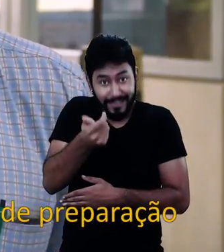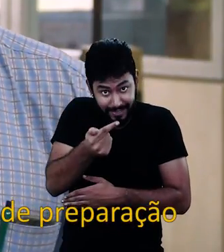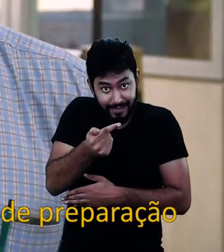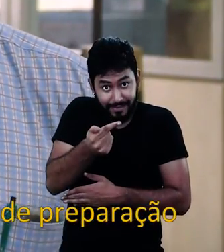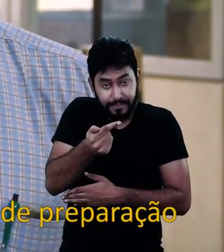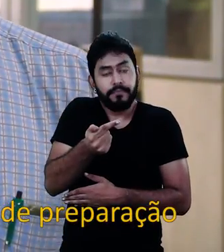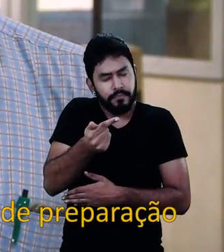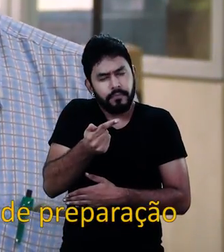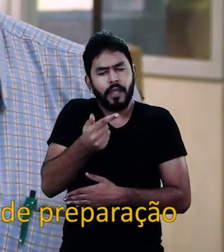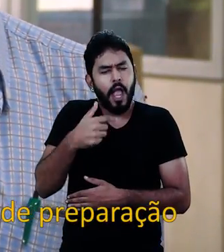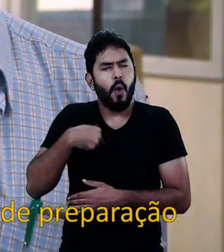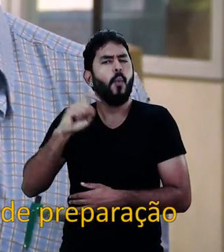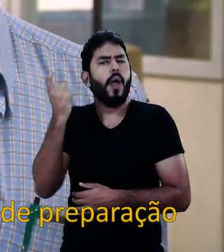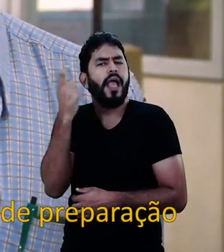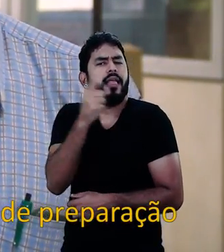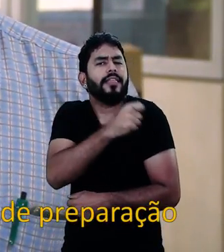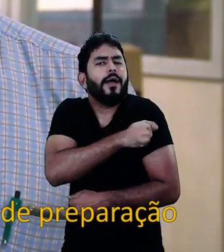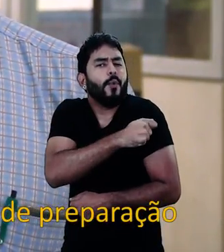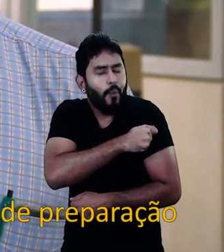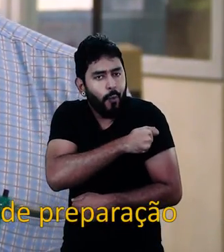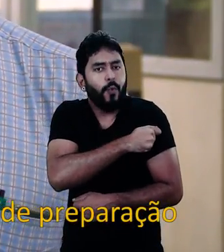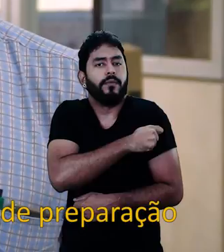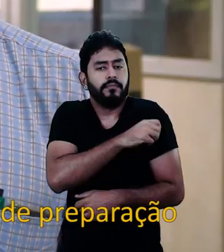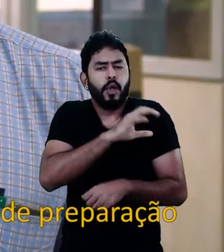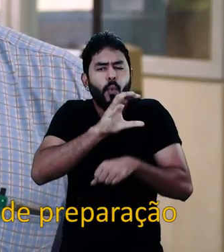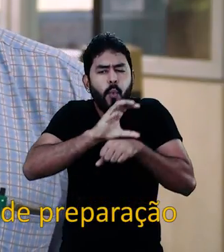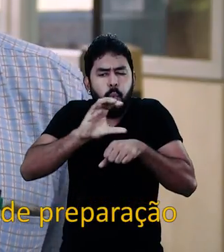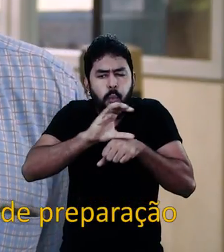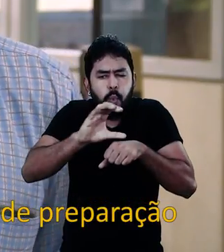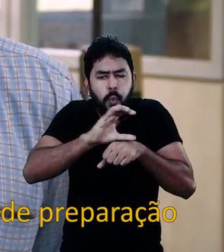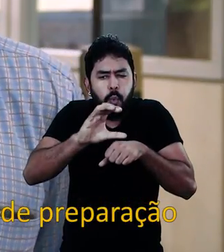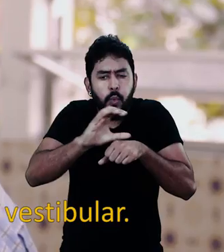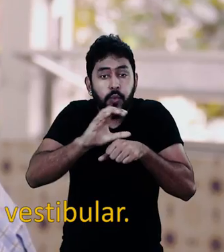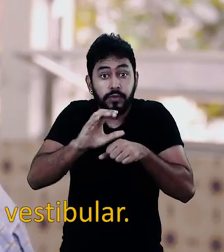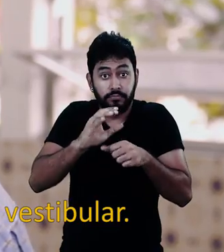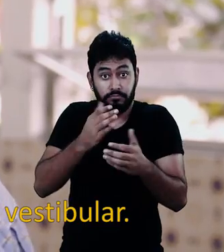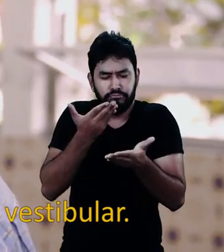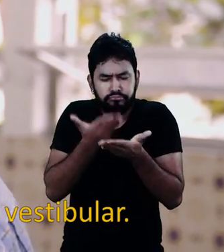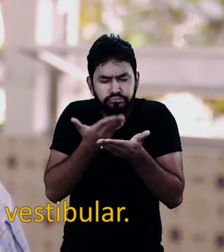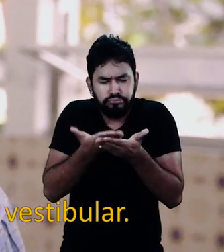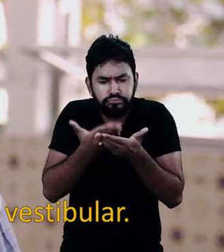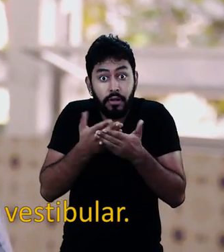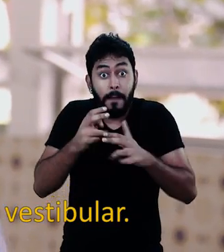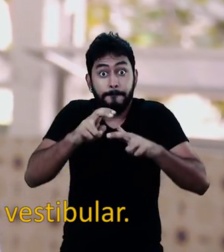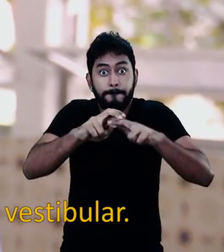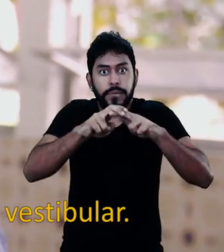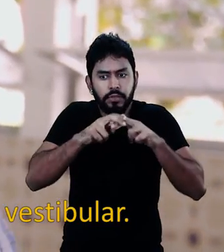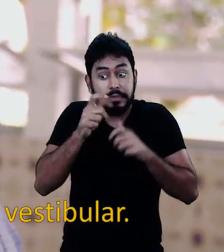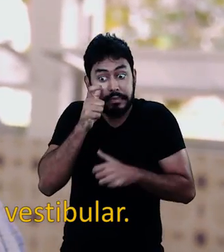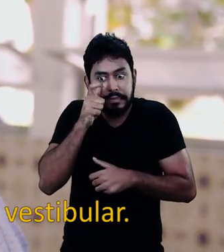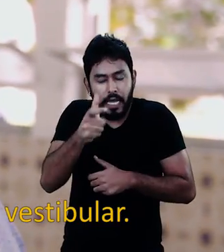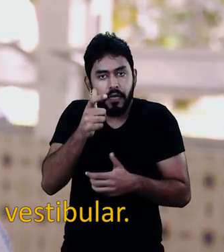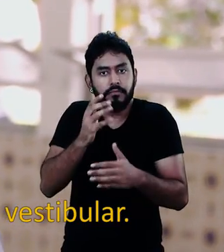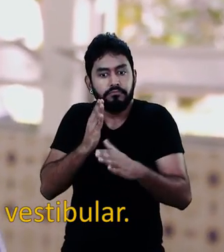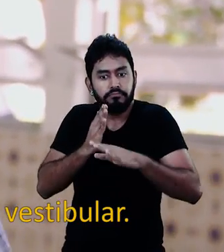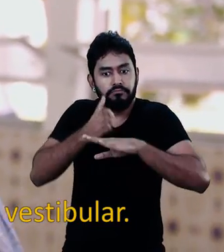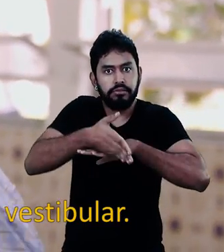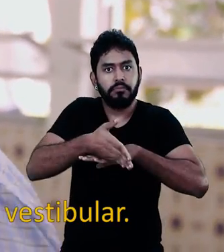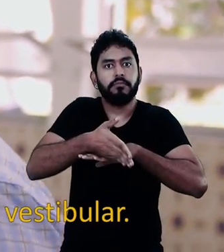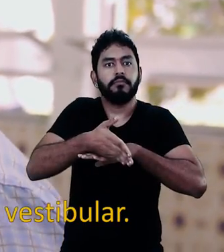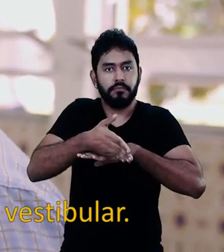1957, como aluno, num curso de preparação para que nós